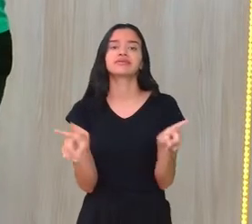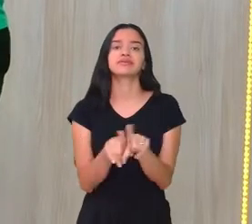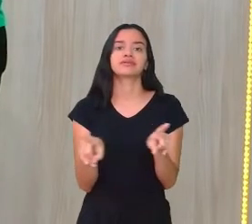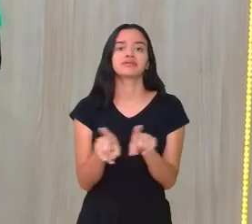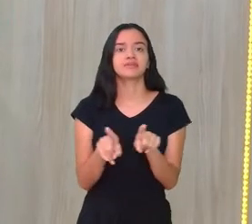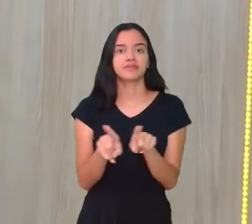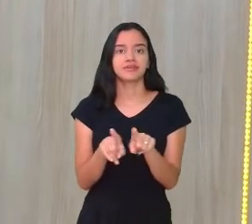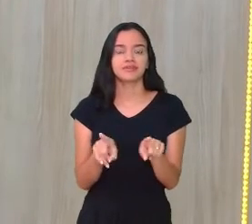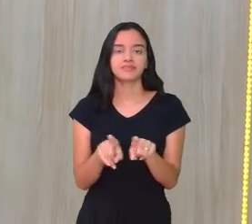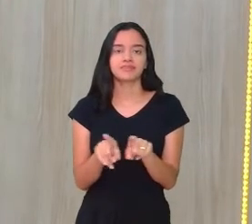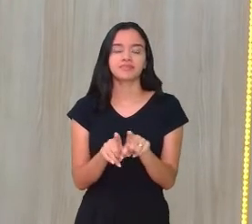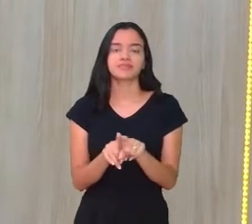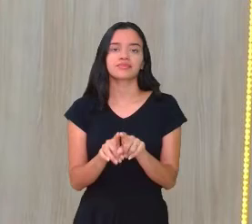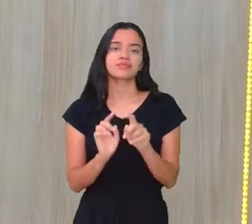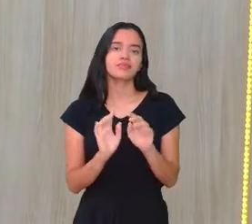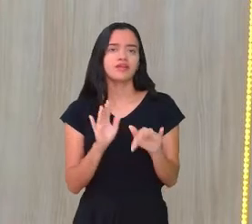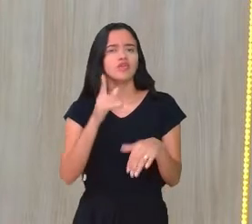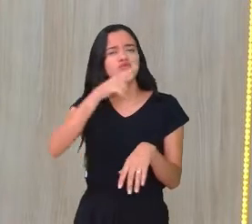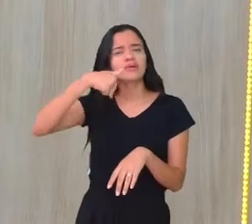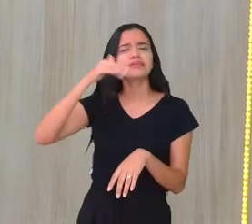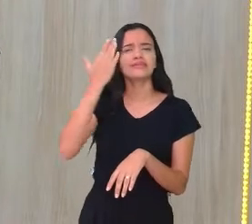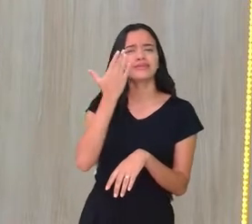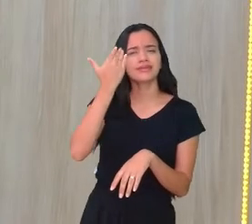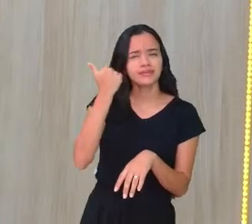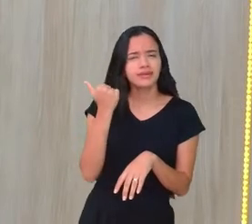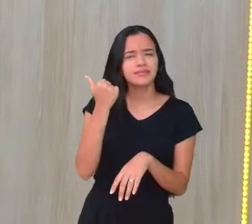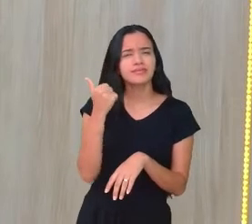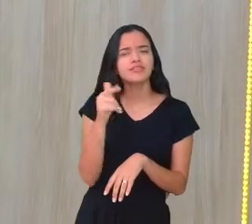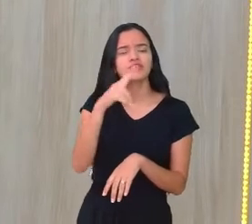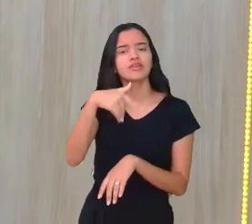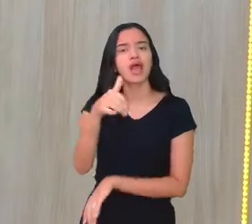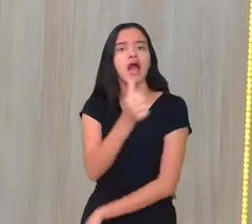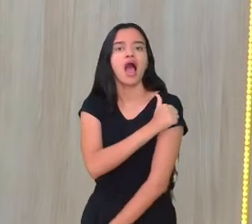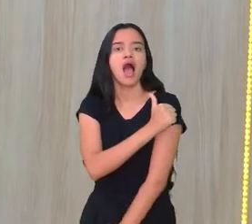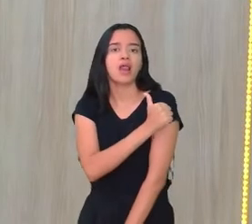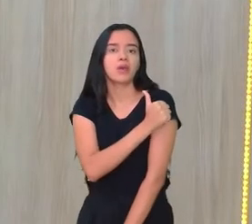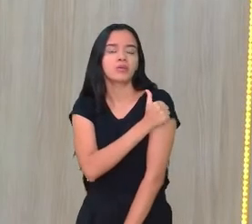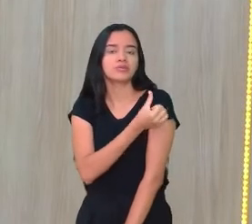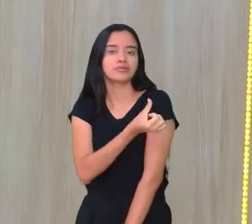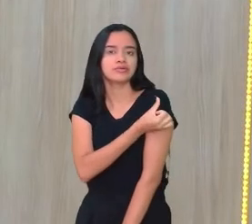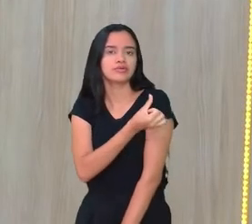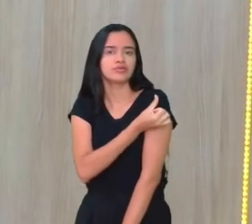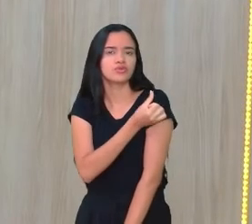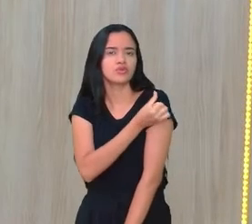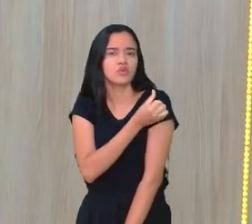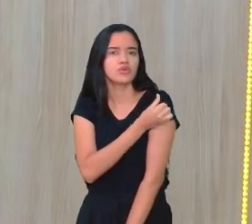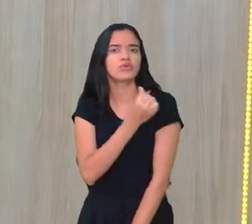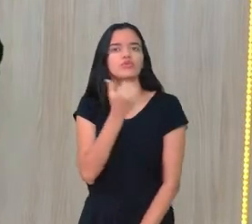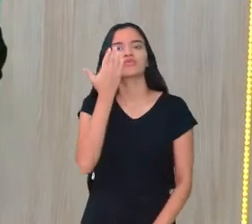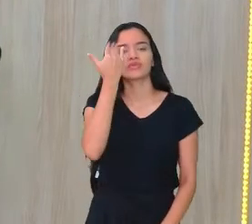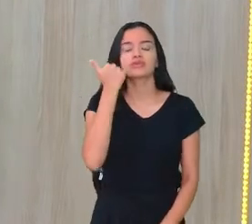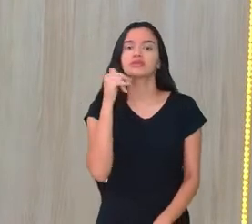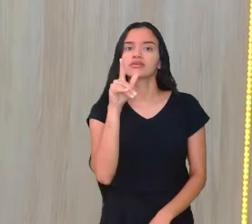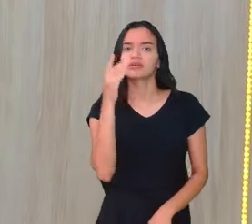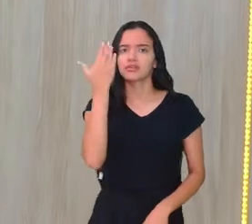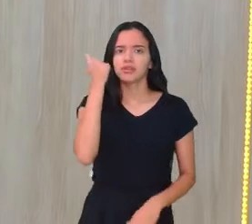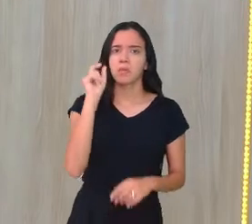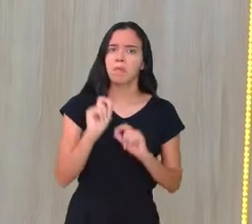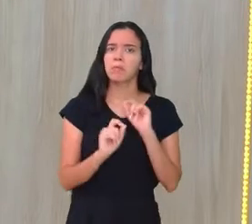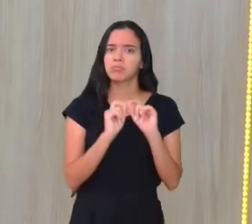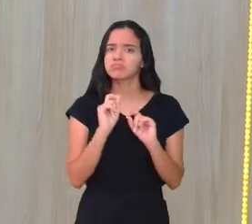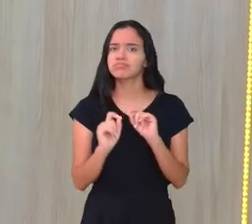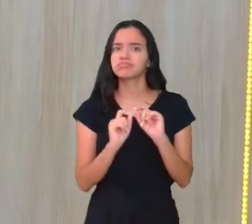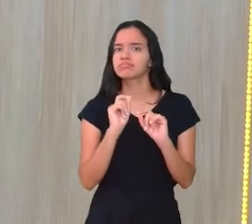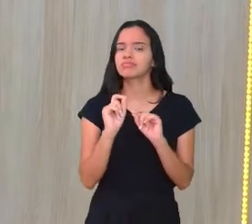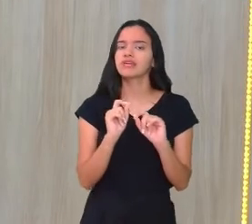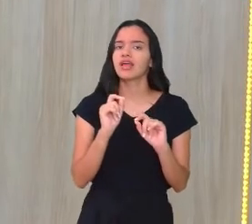por isso, e aí você sabe, você aí, meu aluno do sexto ano, minha aluna do sexto ano, você sabe exatamente, né, o que compõe